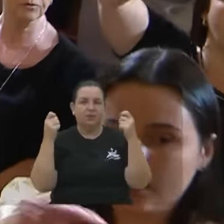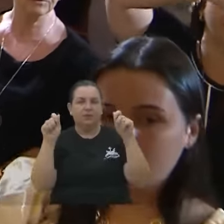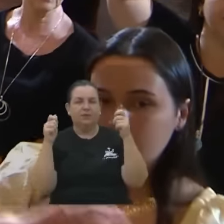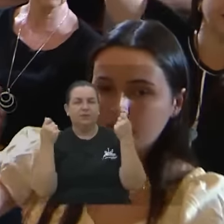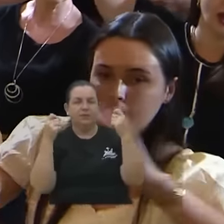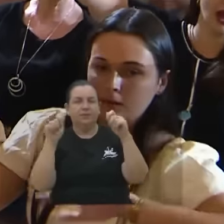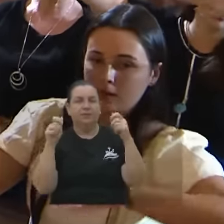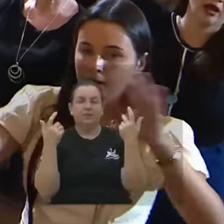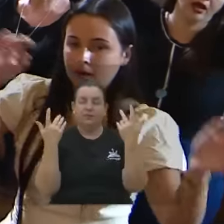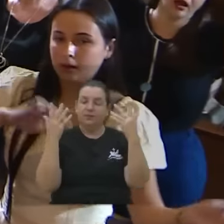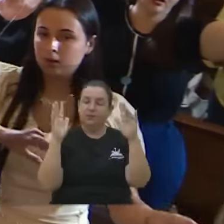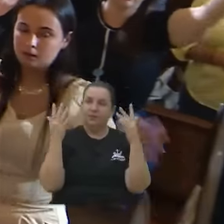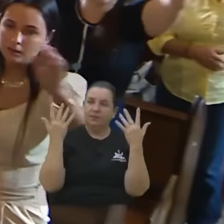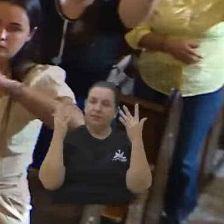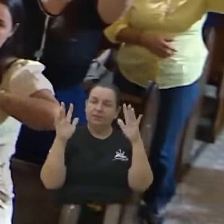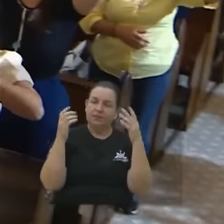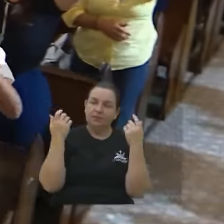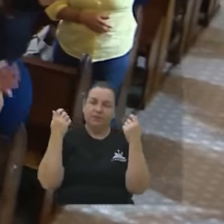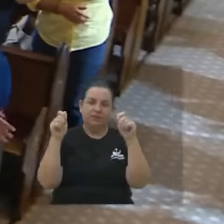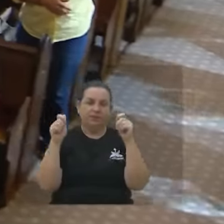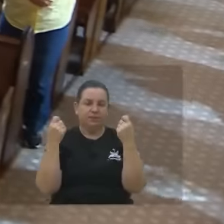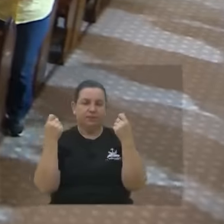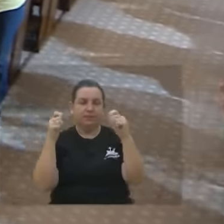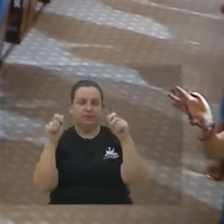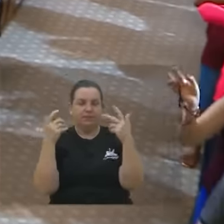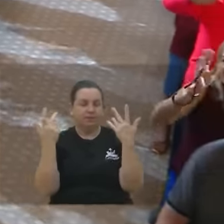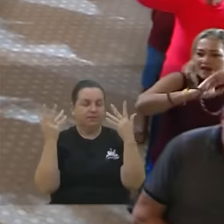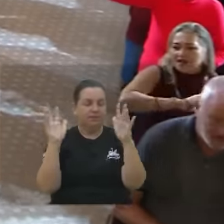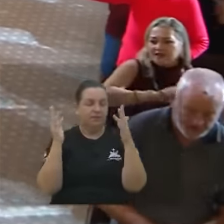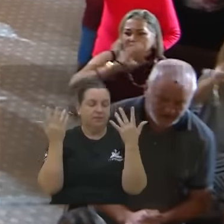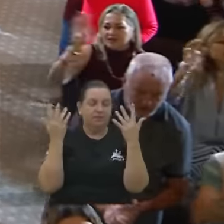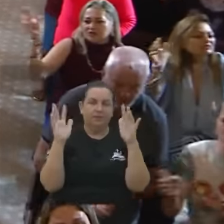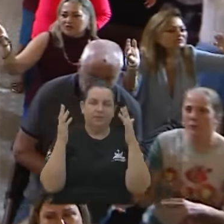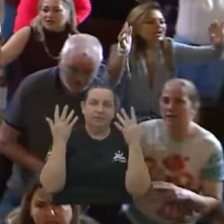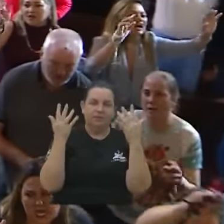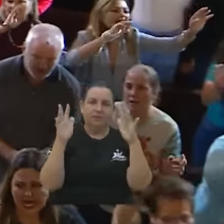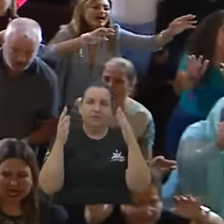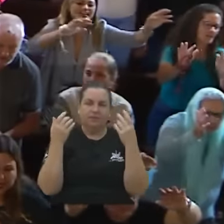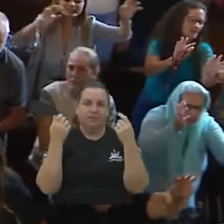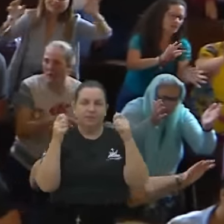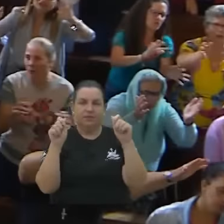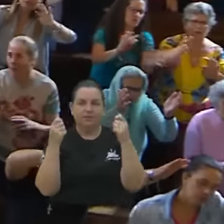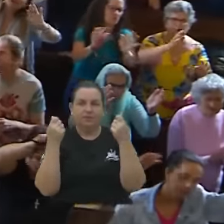Aleluia, aleluia, aleluia, aleluia, aleluia,